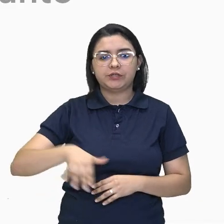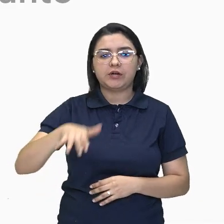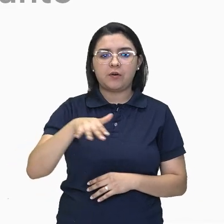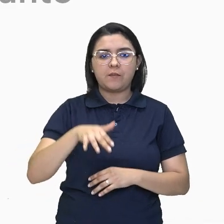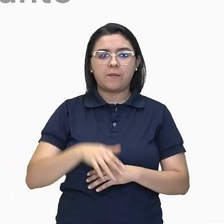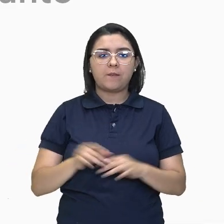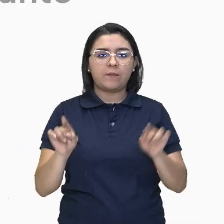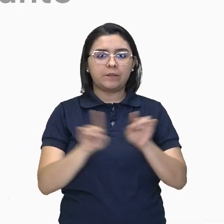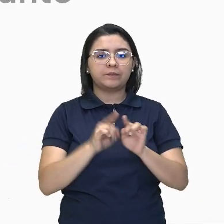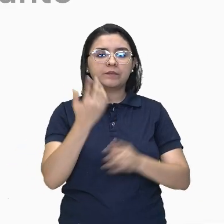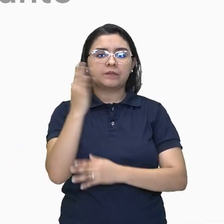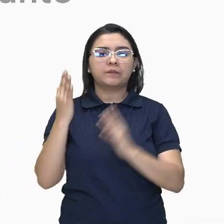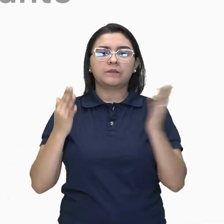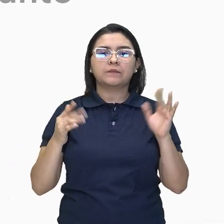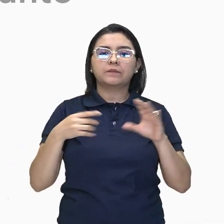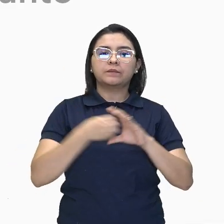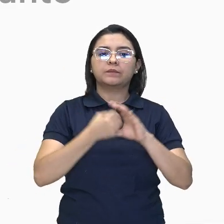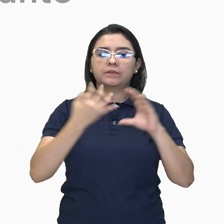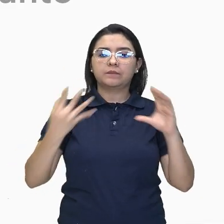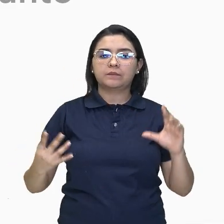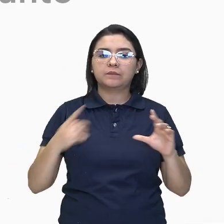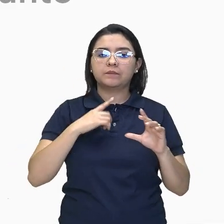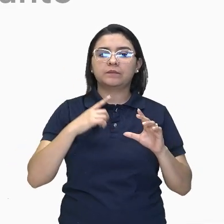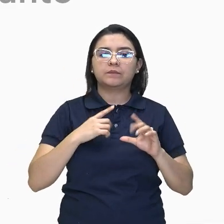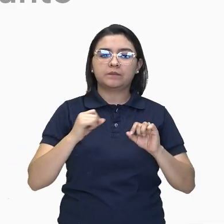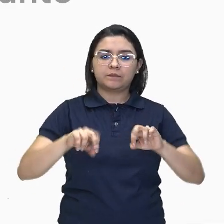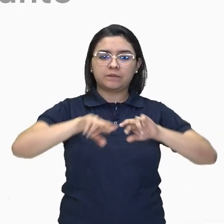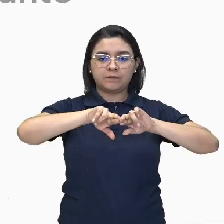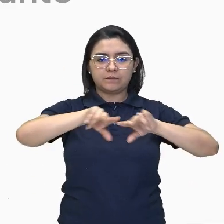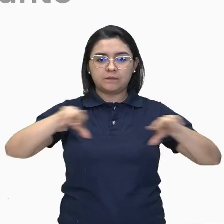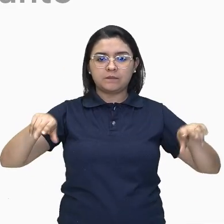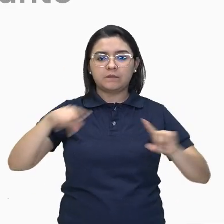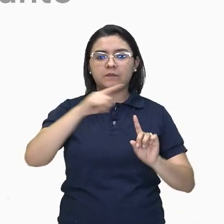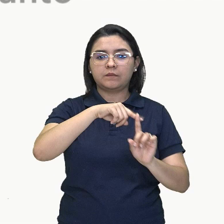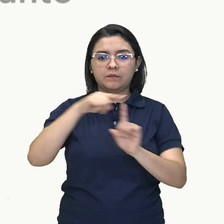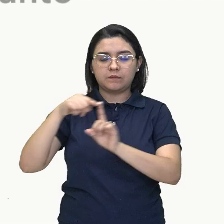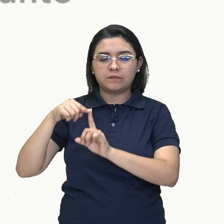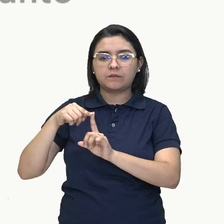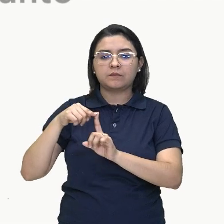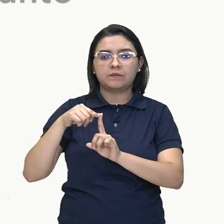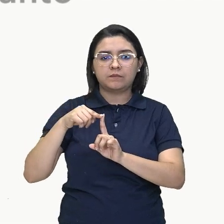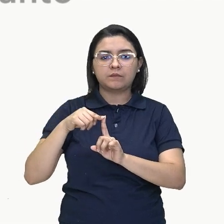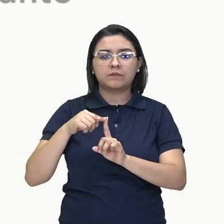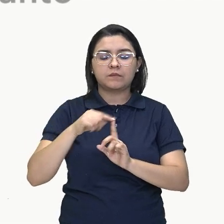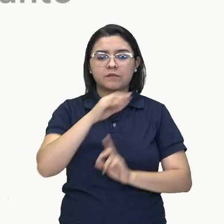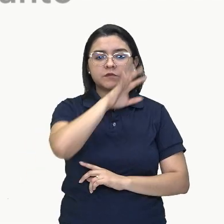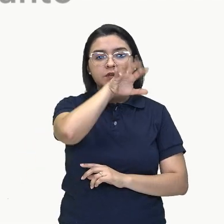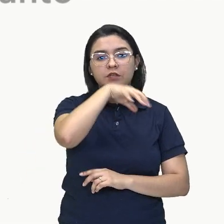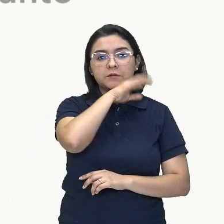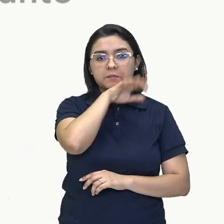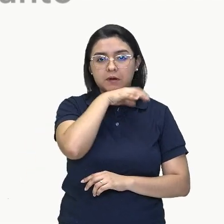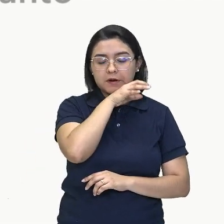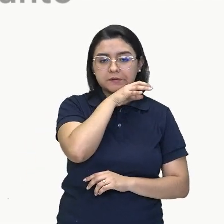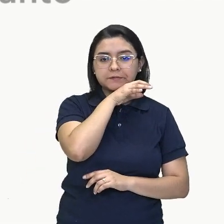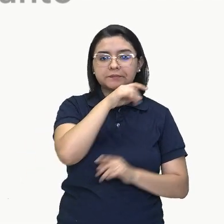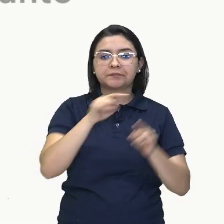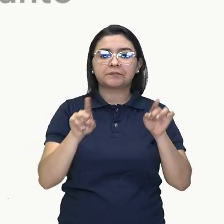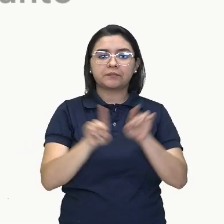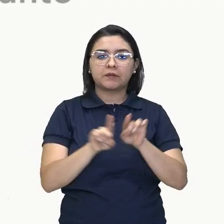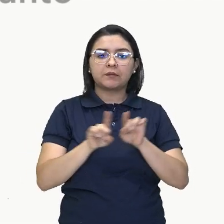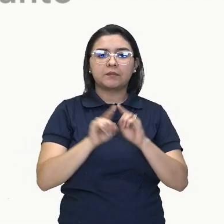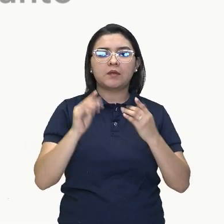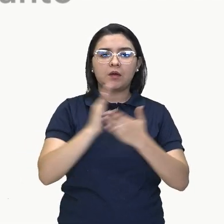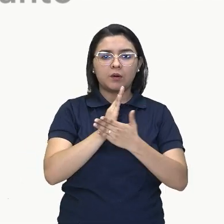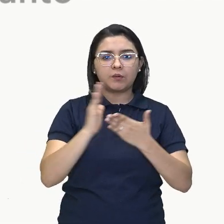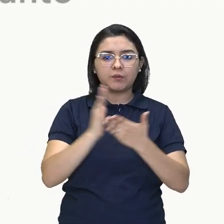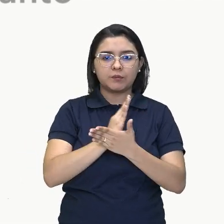A floresta ela é caracterizada por uma grande diversidade de espécies, aqui que eu comentei com vocês, espécies inclusive